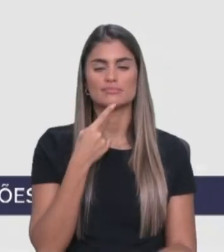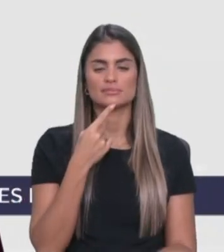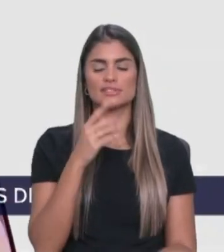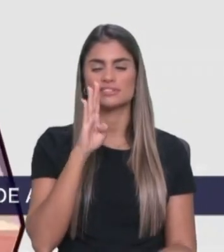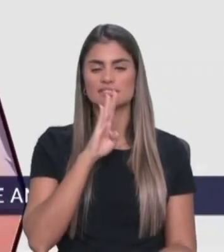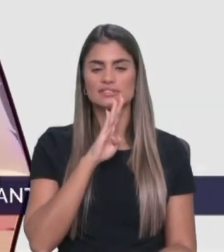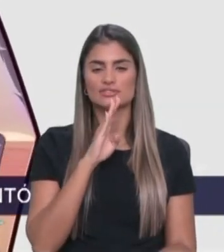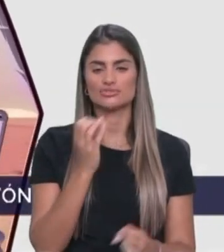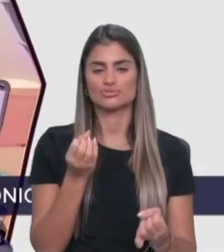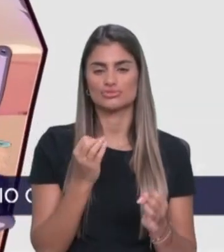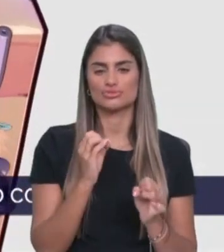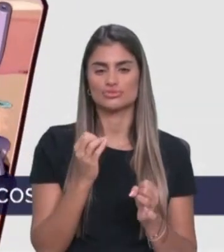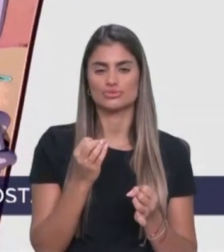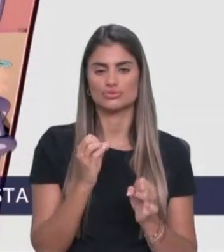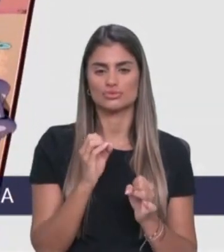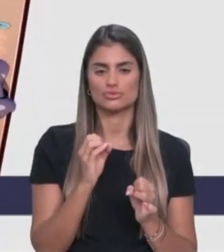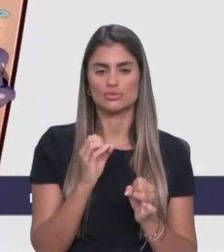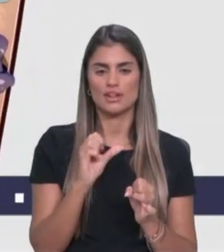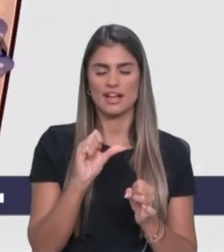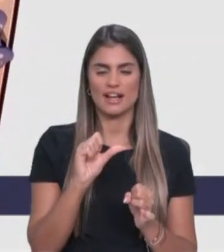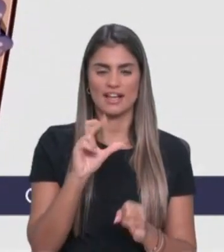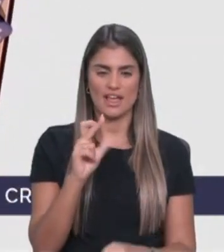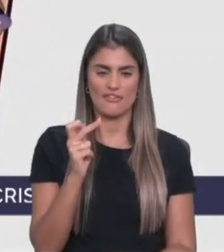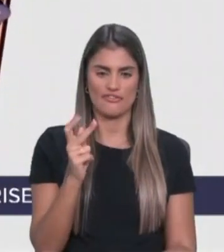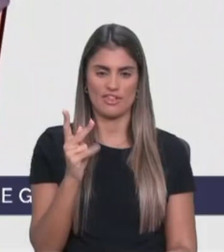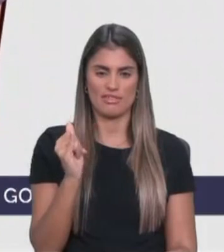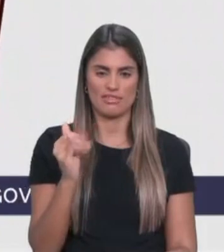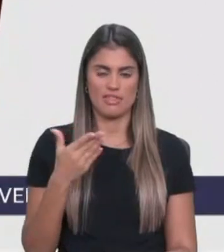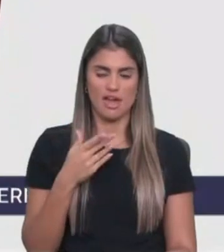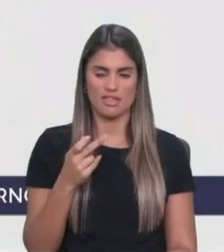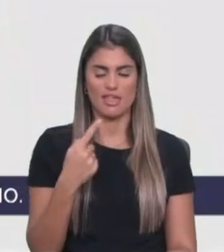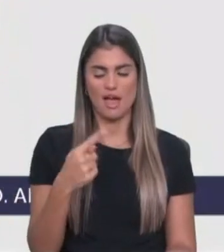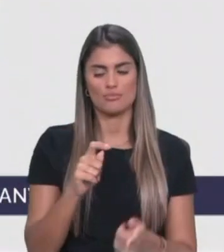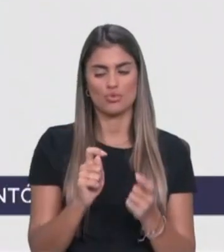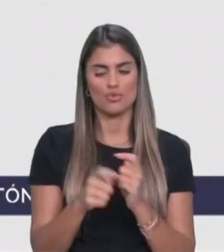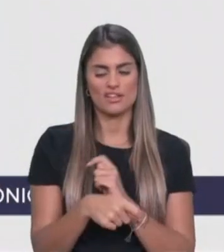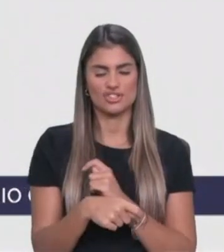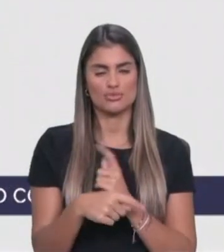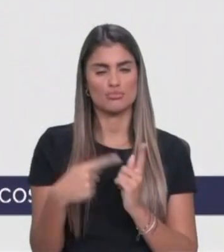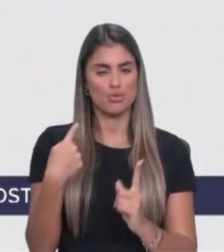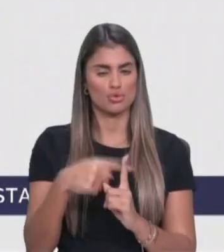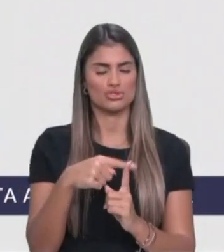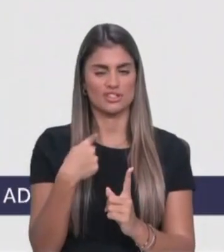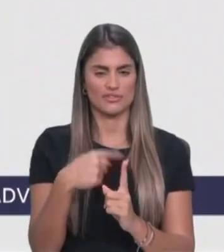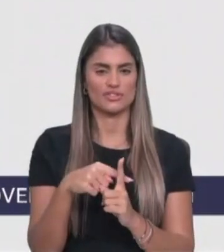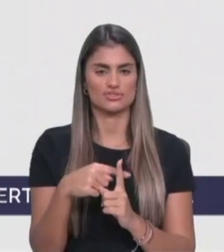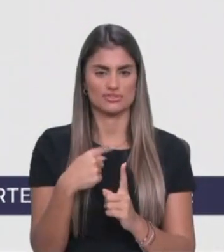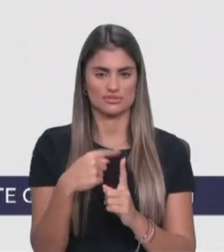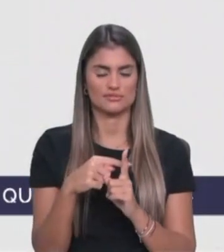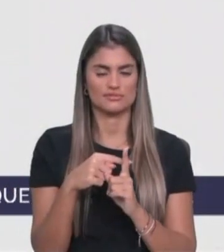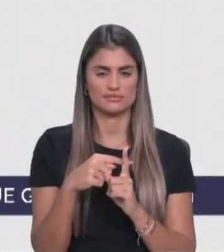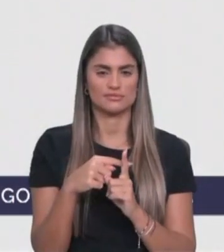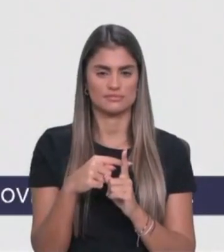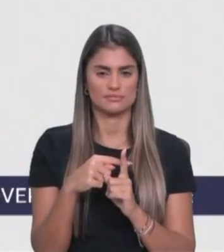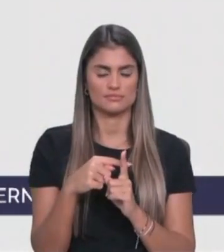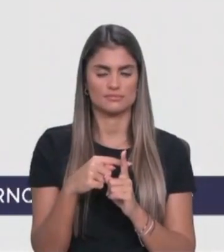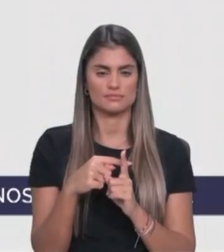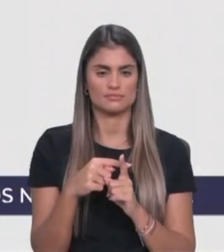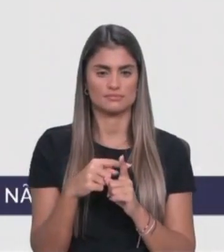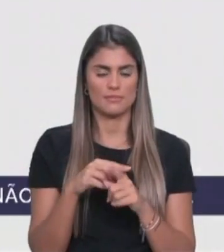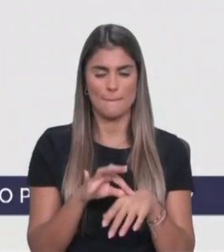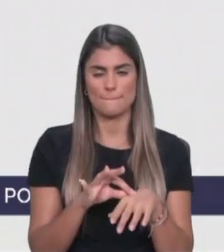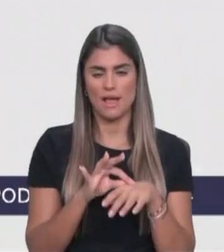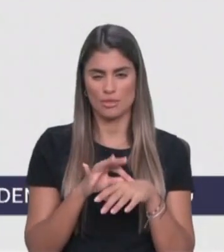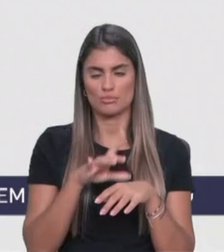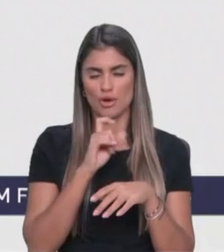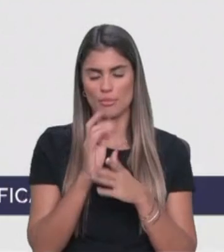a ausência de gravidade ou a microgravidade tem alterações benéficas para a própria melanina e se podemos utilizar